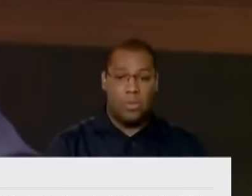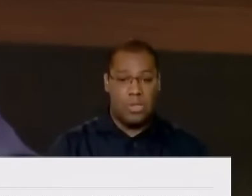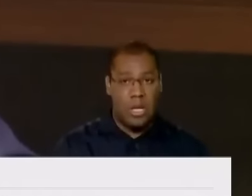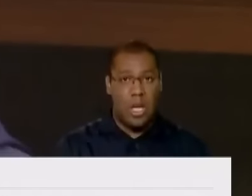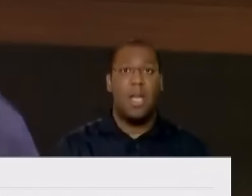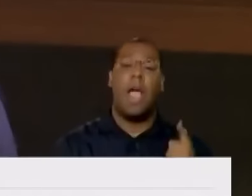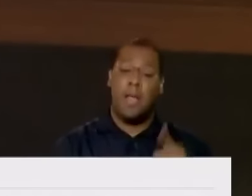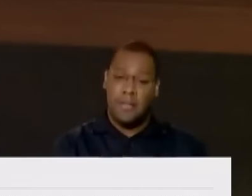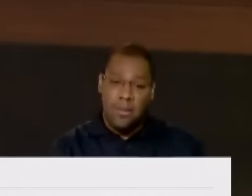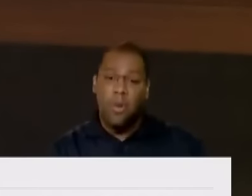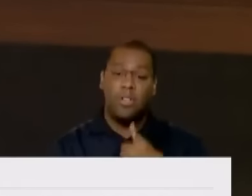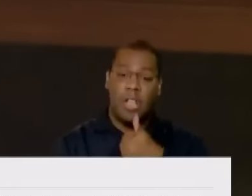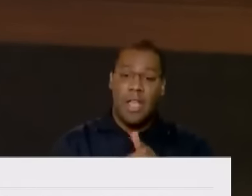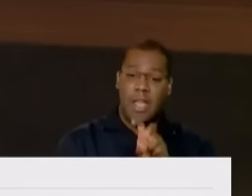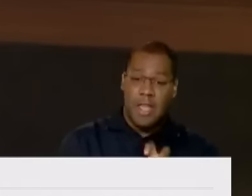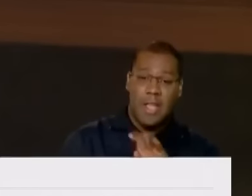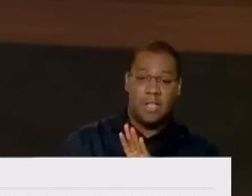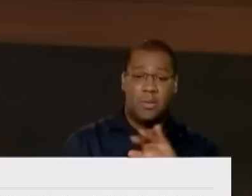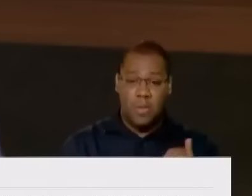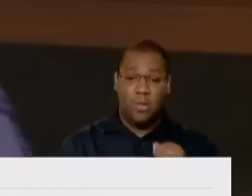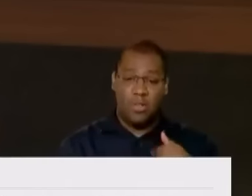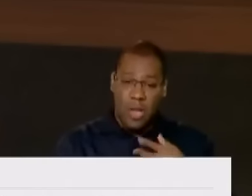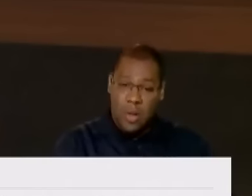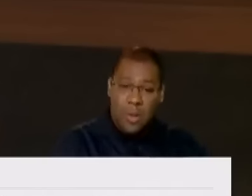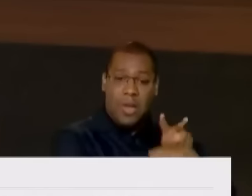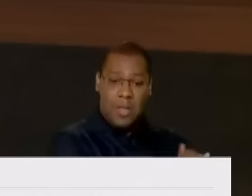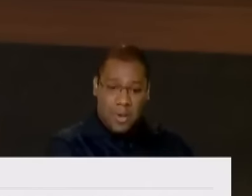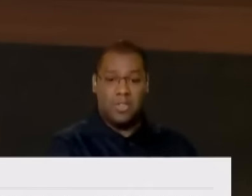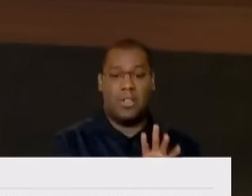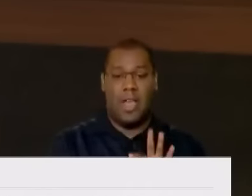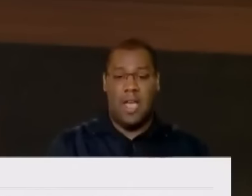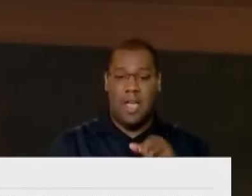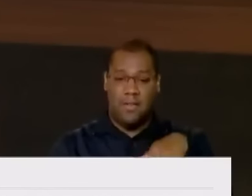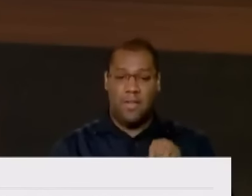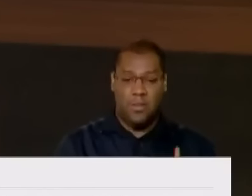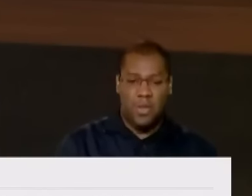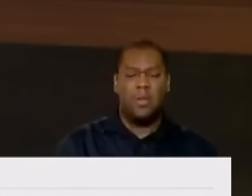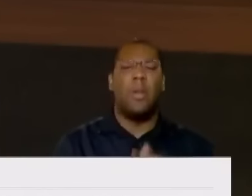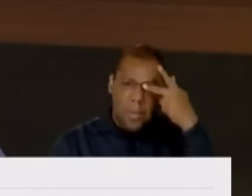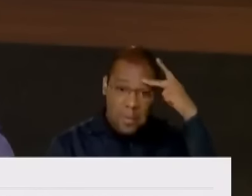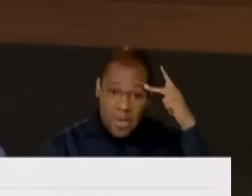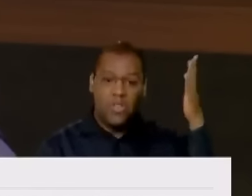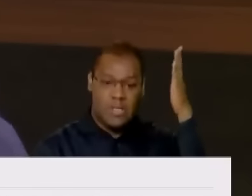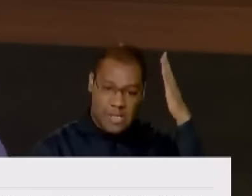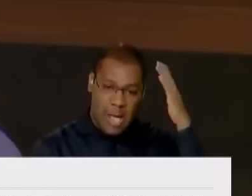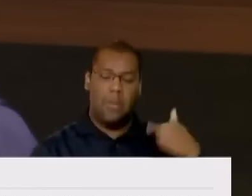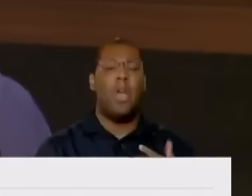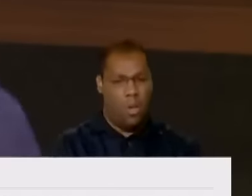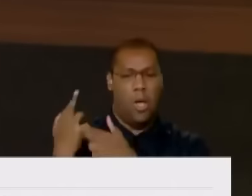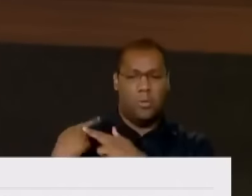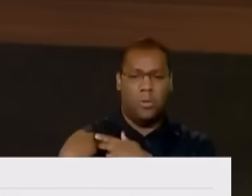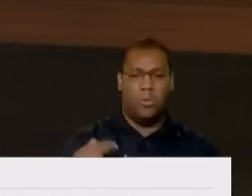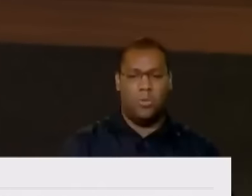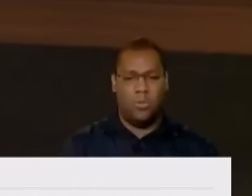dólares. Então ninguém me fala em responsabilidade, porque essa eu tenho demais. Ninguém me fala, eu tenho responsabilidade porque foi assim que eu